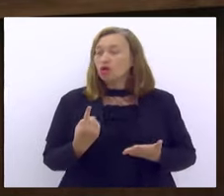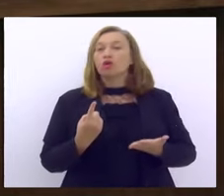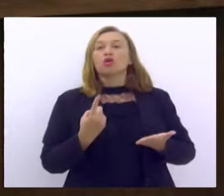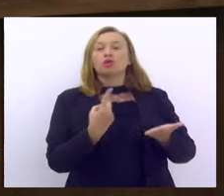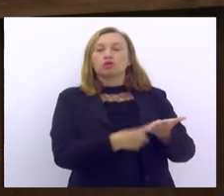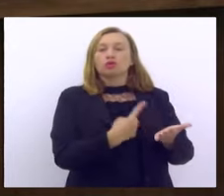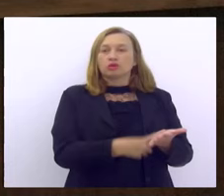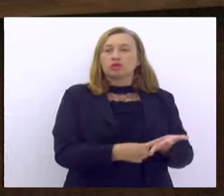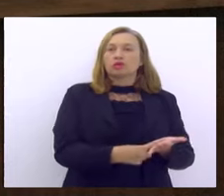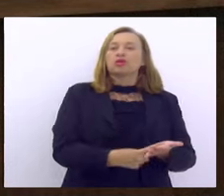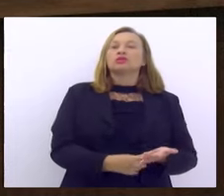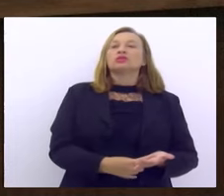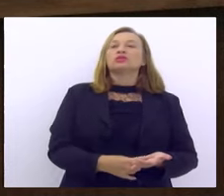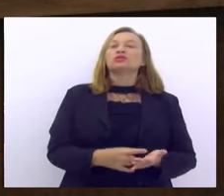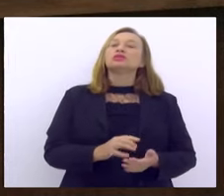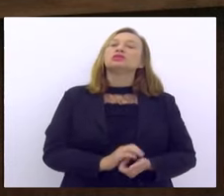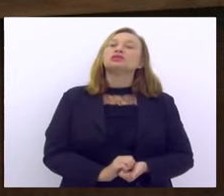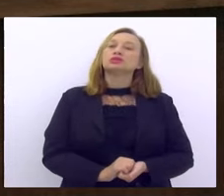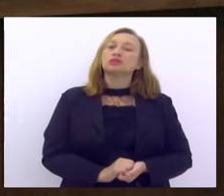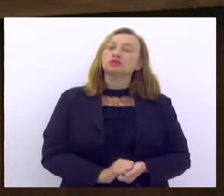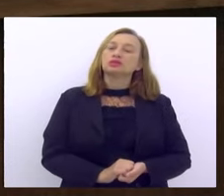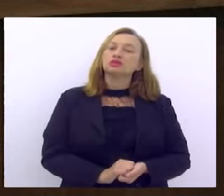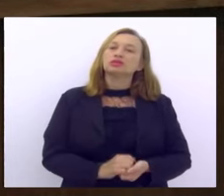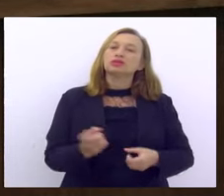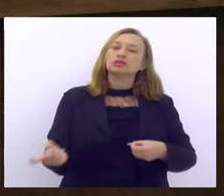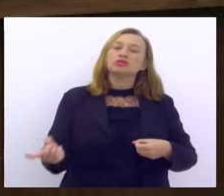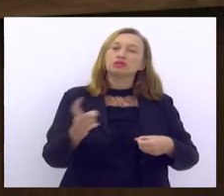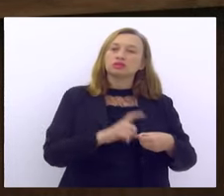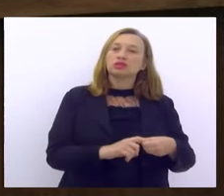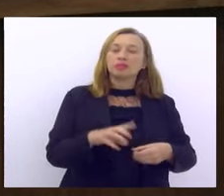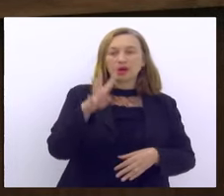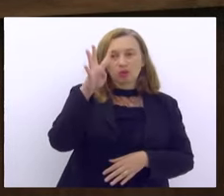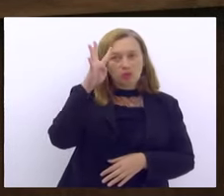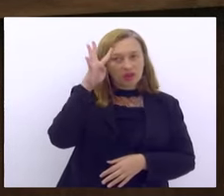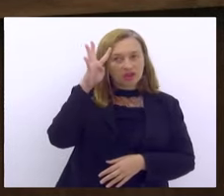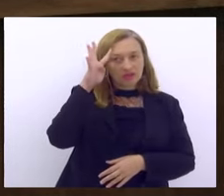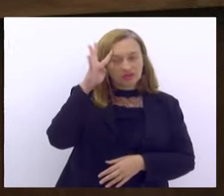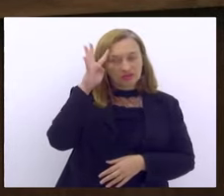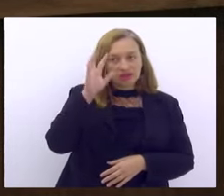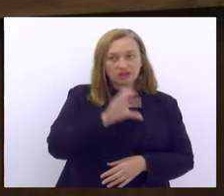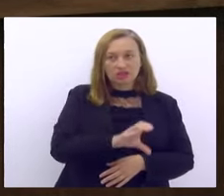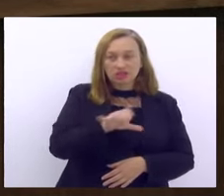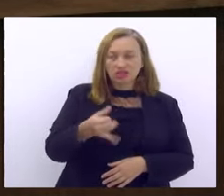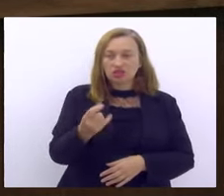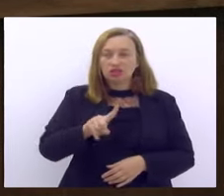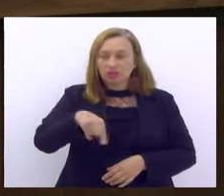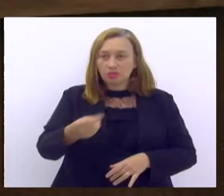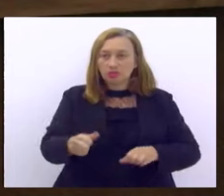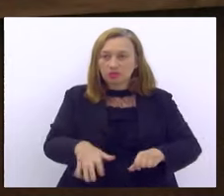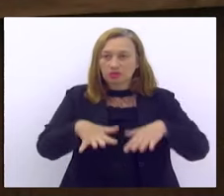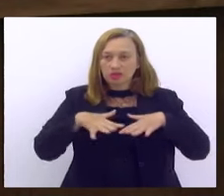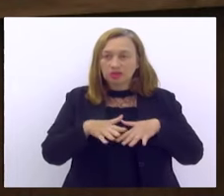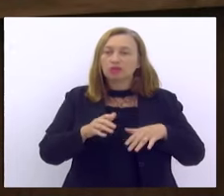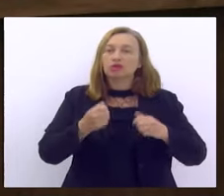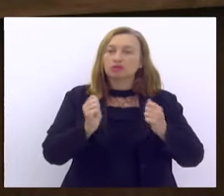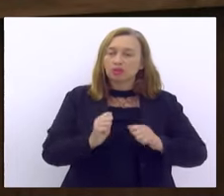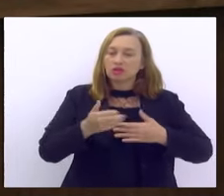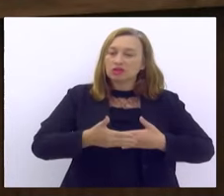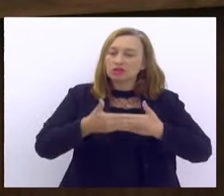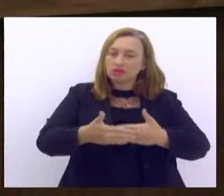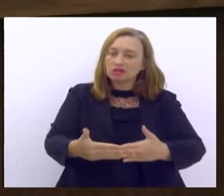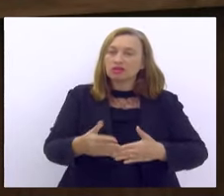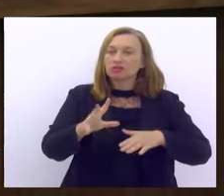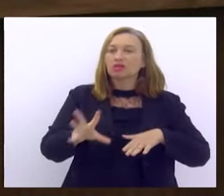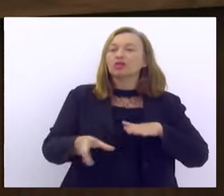levar o projeto à pauta da CCJ na próxima quarta e automaticamente ao plenário da Assembleia para que o projeto possa avançar. Então,